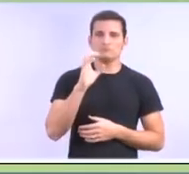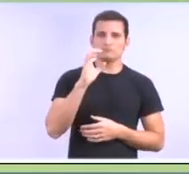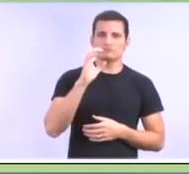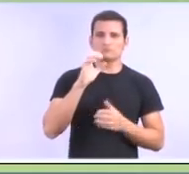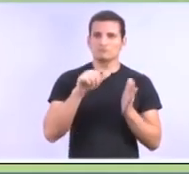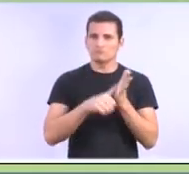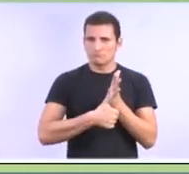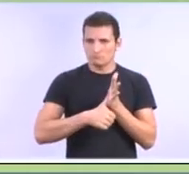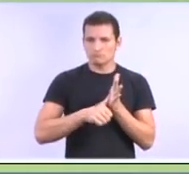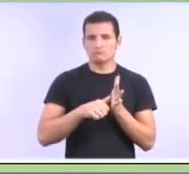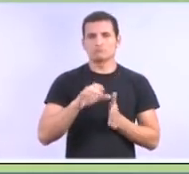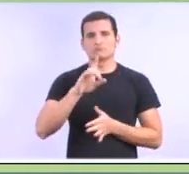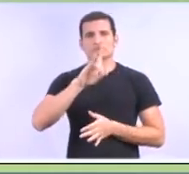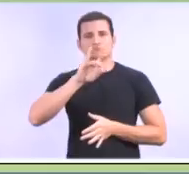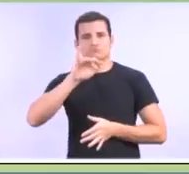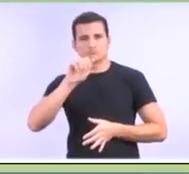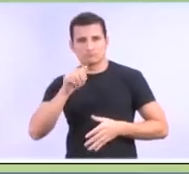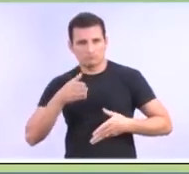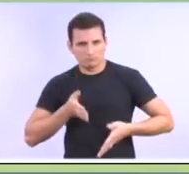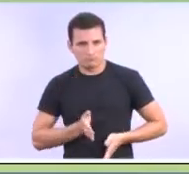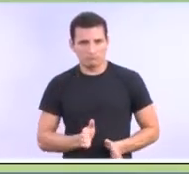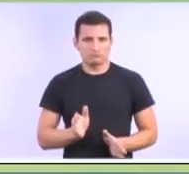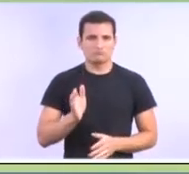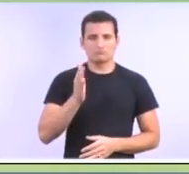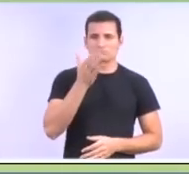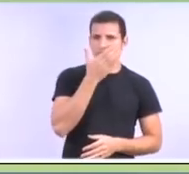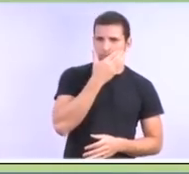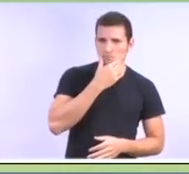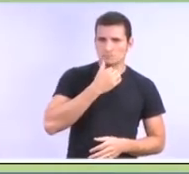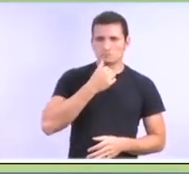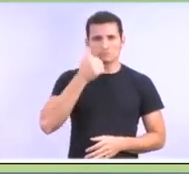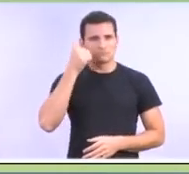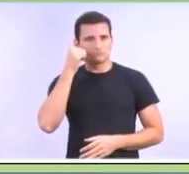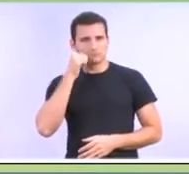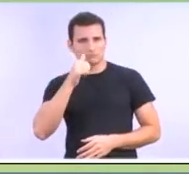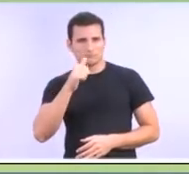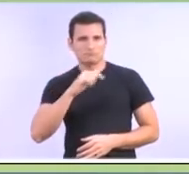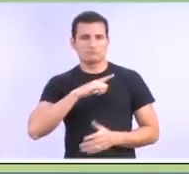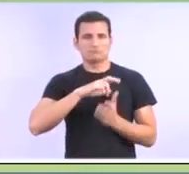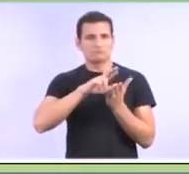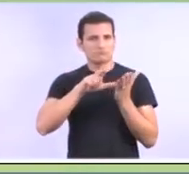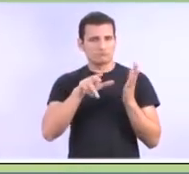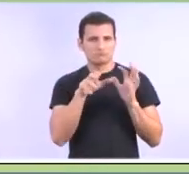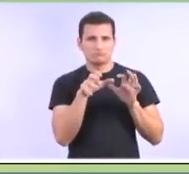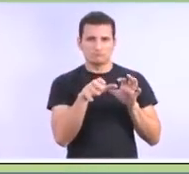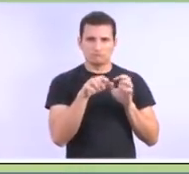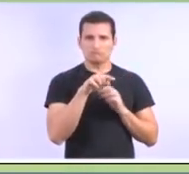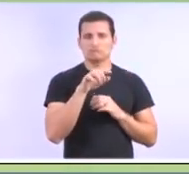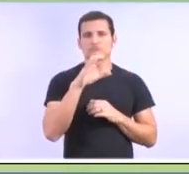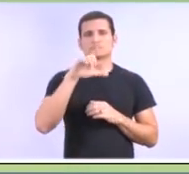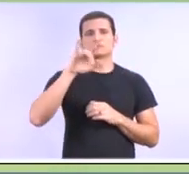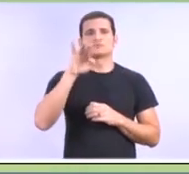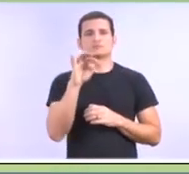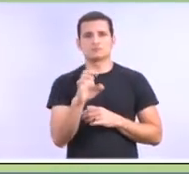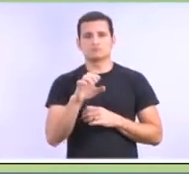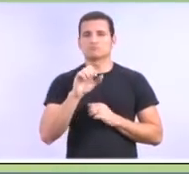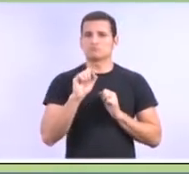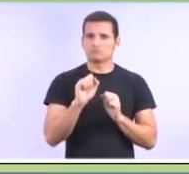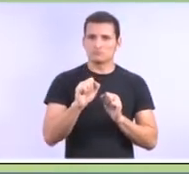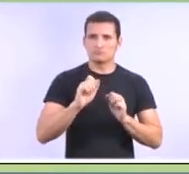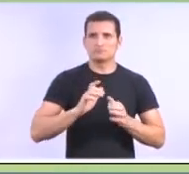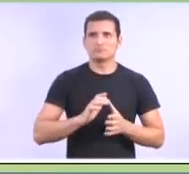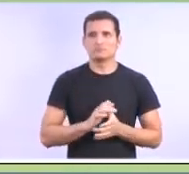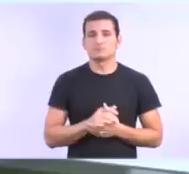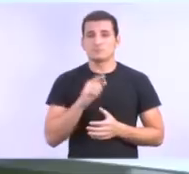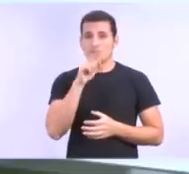RG, data de nascimento, sexo. Nossa, tem muitas características que podem definir um cliente, né? No nosso